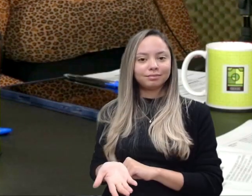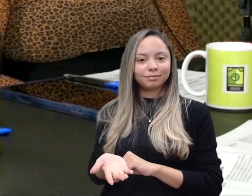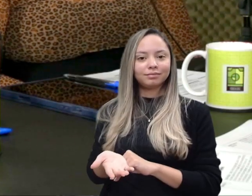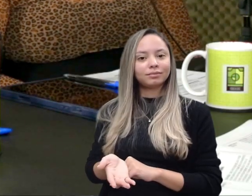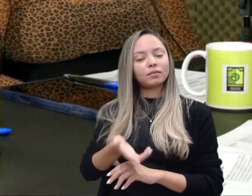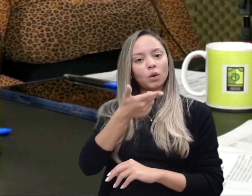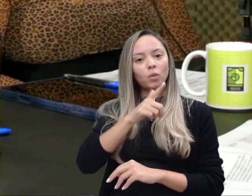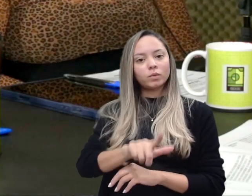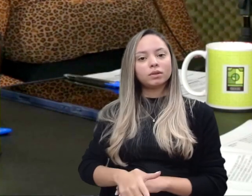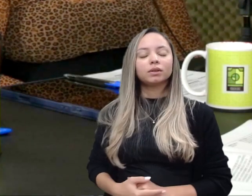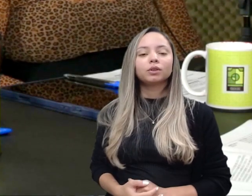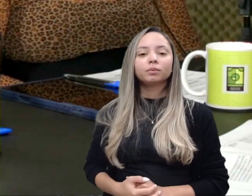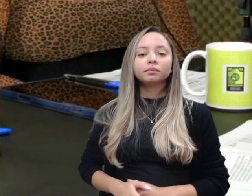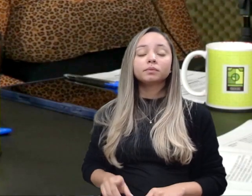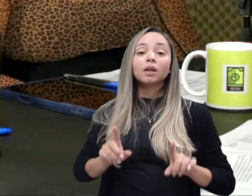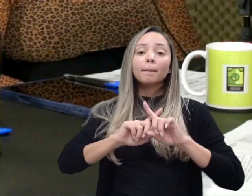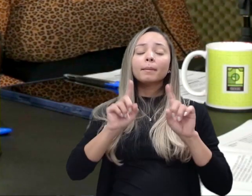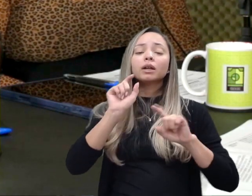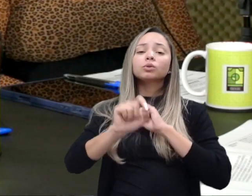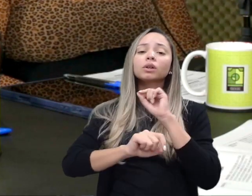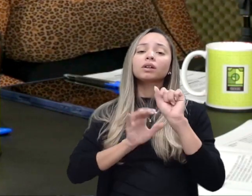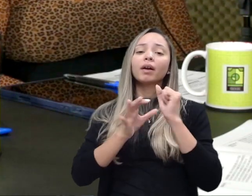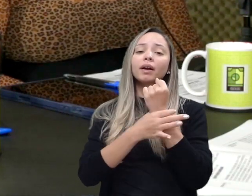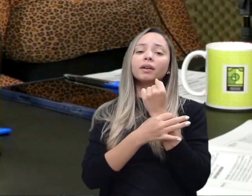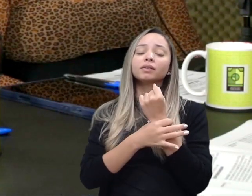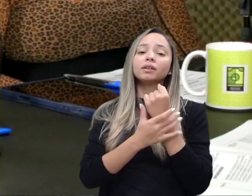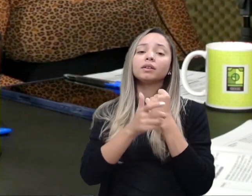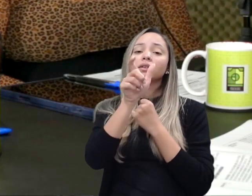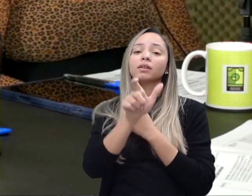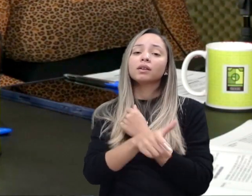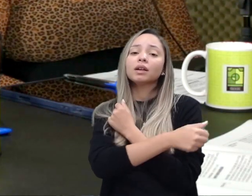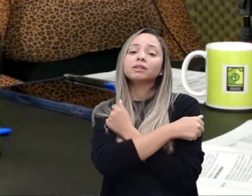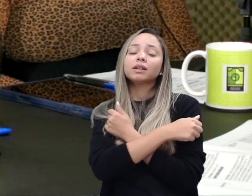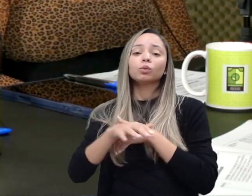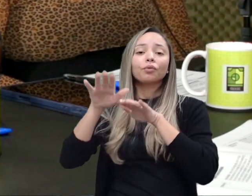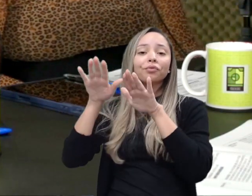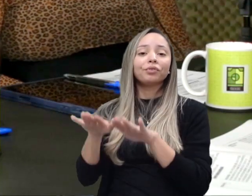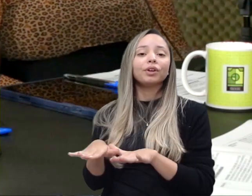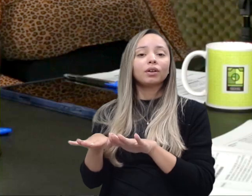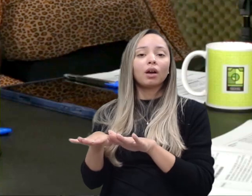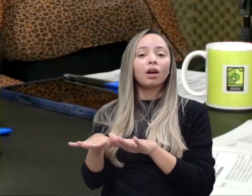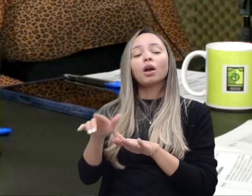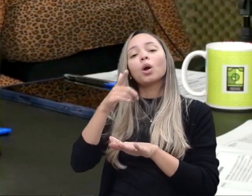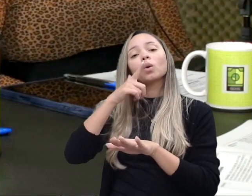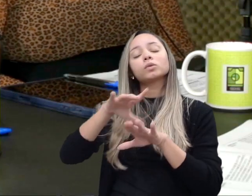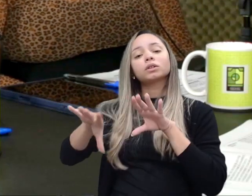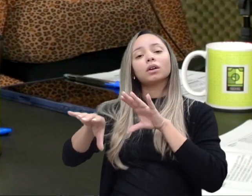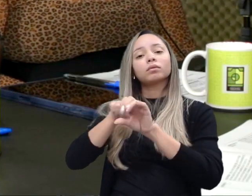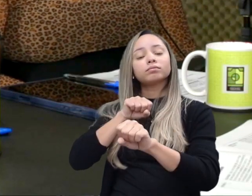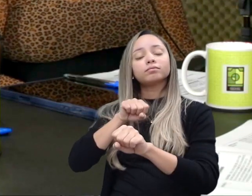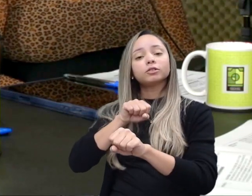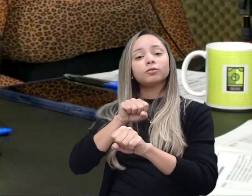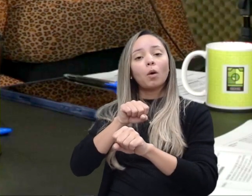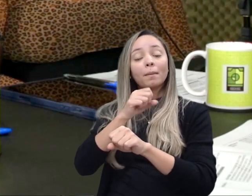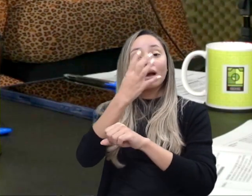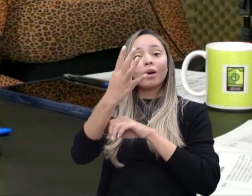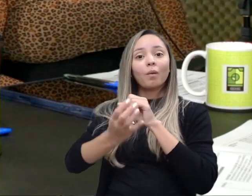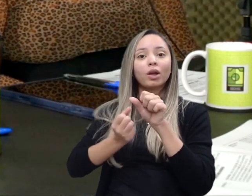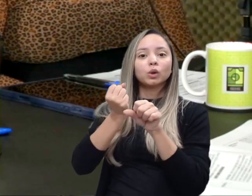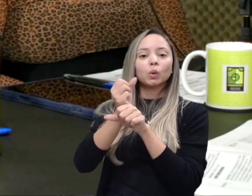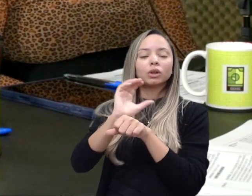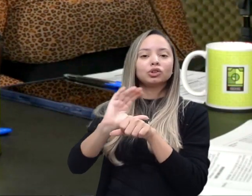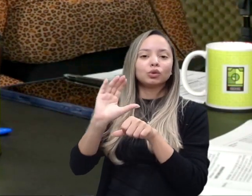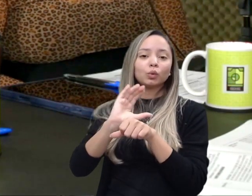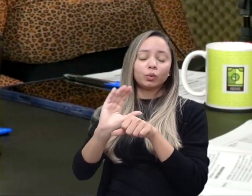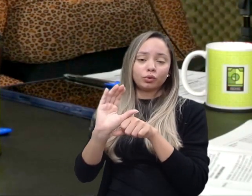entrou. Mas o que vai garantir que ele permaneça, que ele consiga concluir 4 anos de curso? Sim. Então, assim, ele